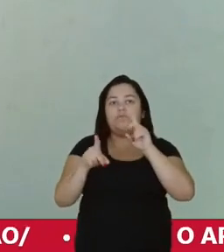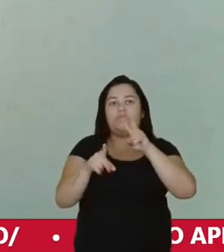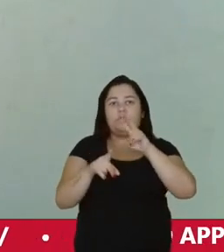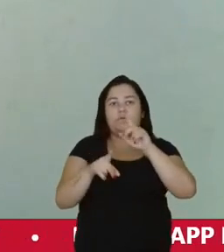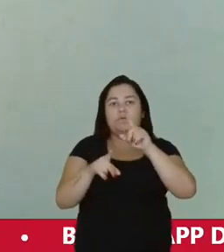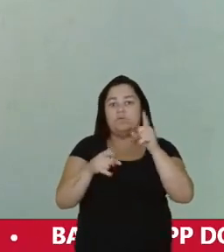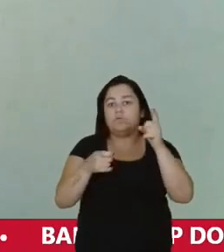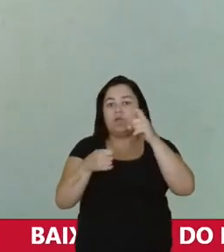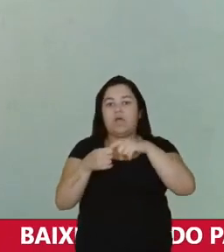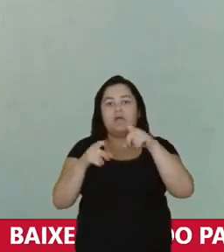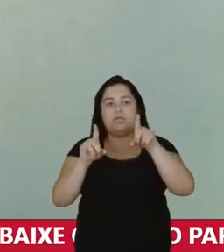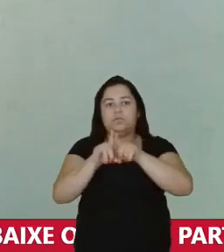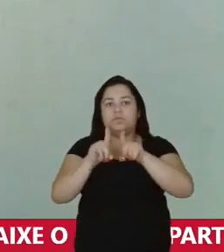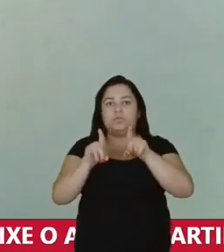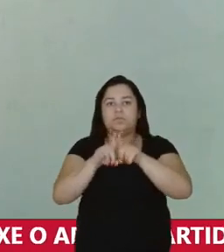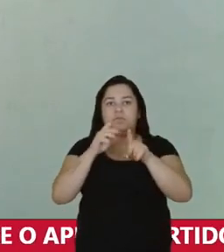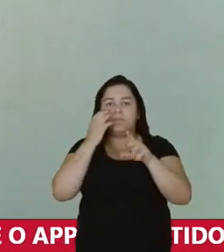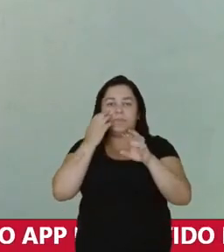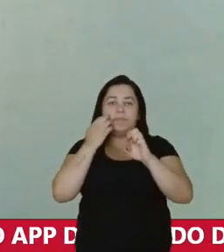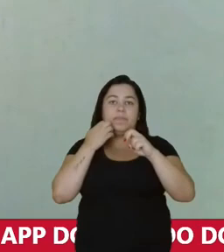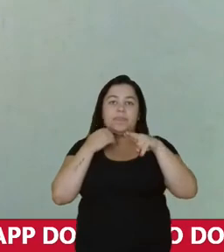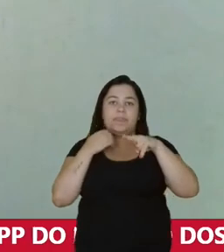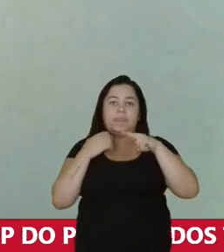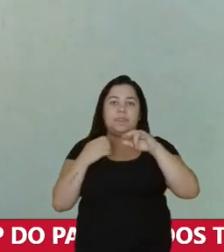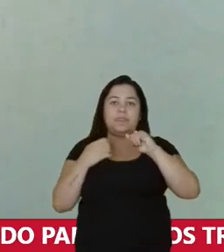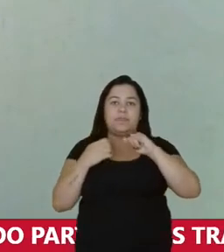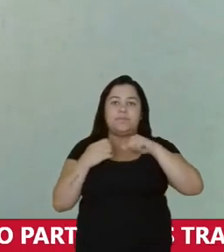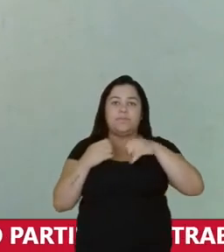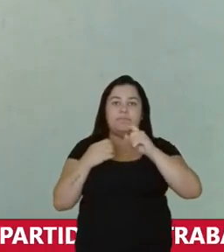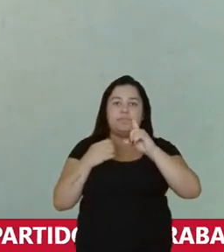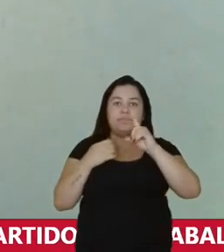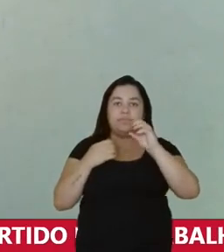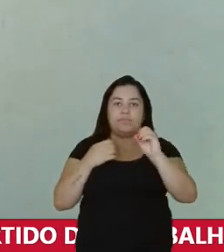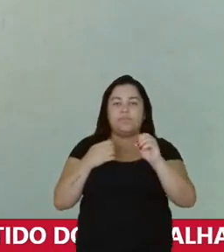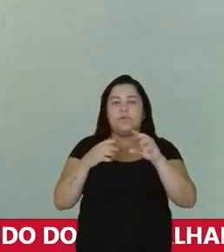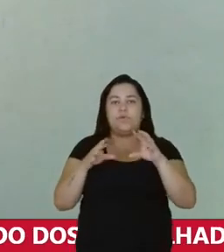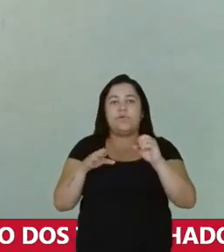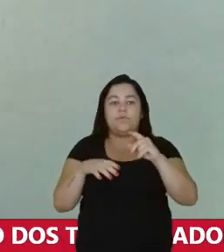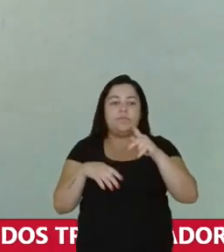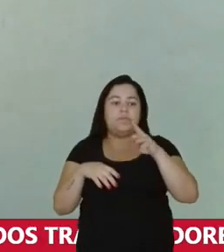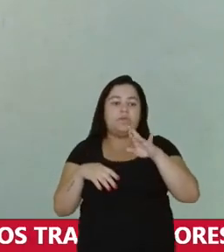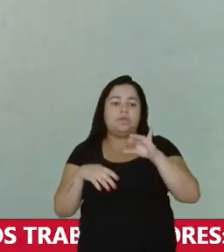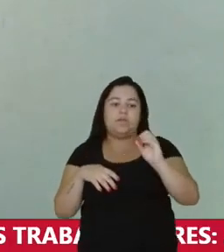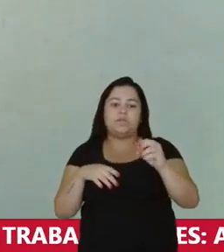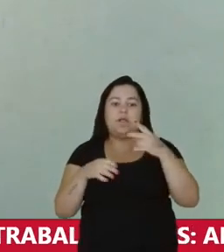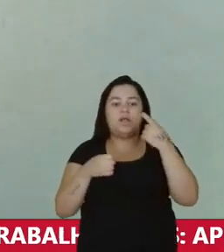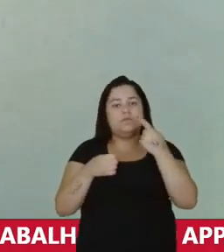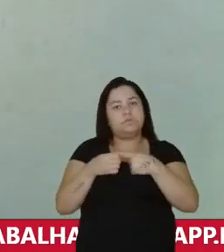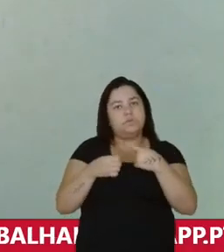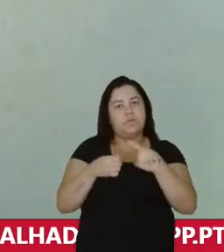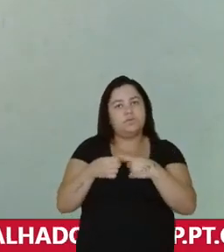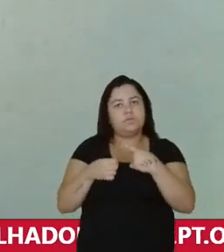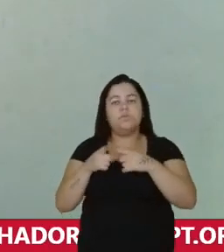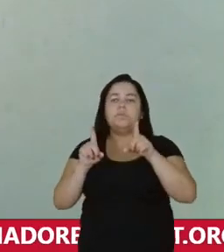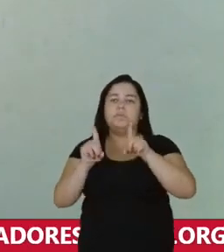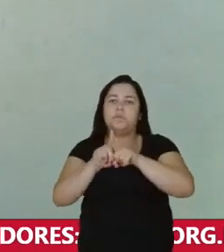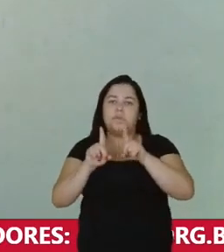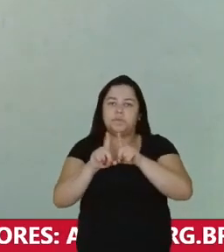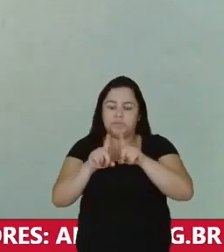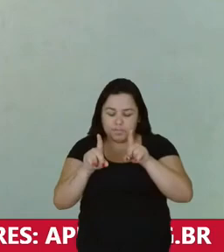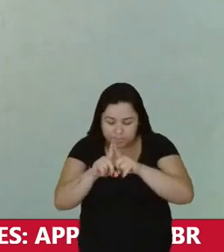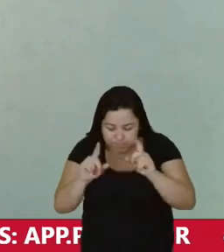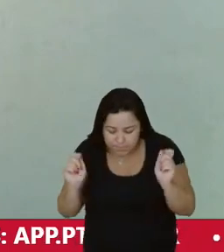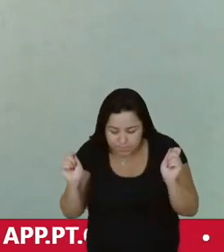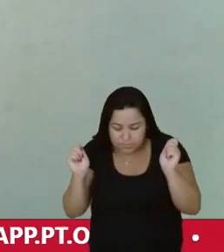esquerdas estamos muito engajados ainda naquele marxismo operário da cidade, e a gente precisa